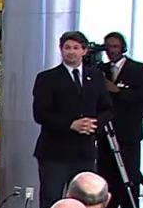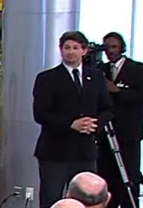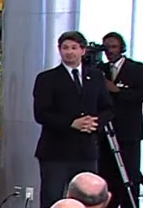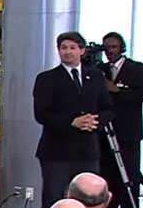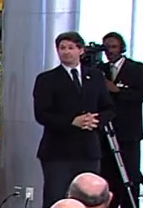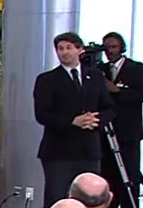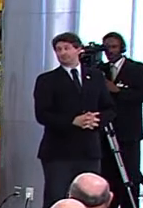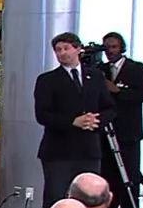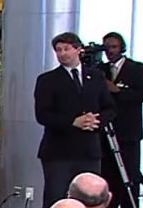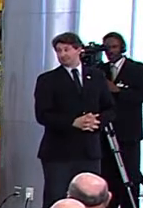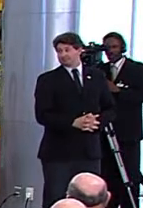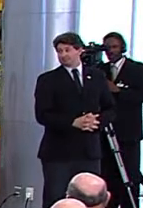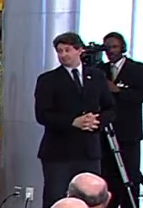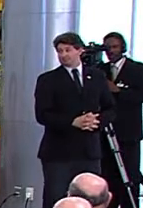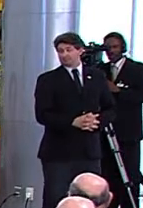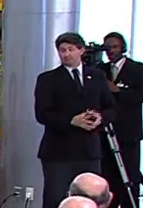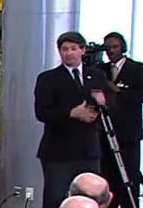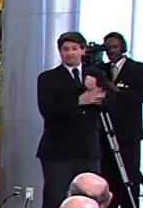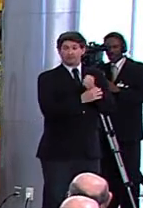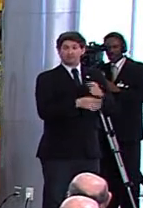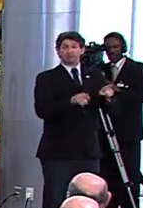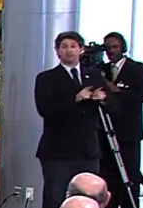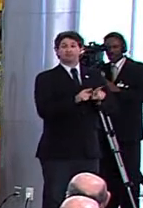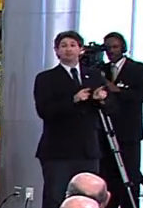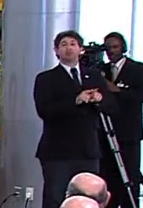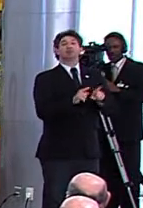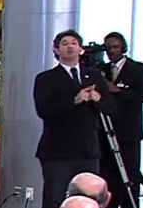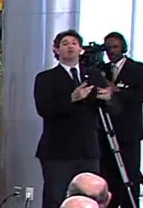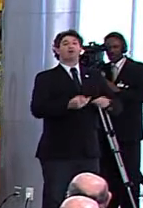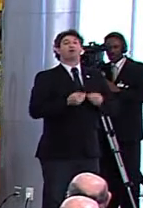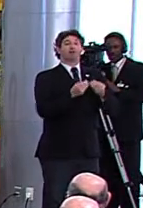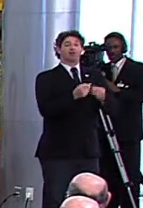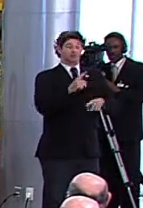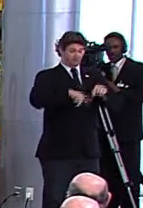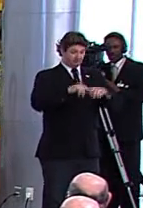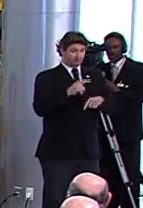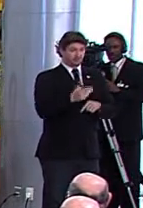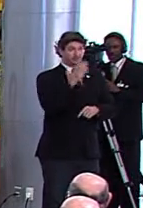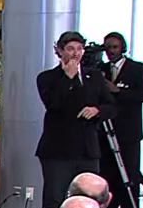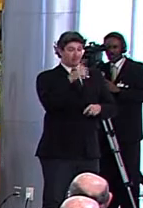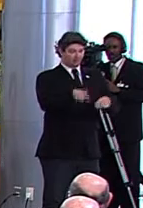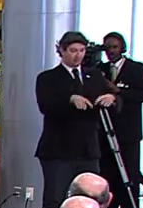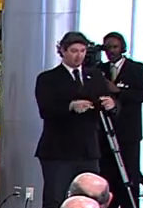Organizaremos e garantiremos a oferta de produtos da agricultura familiar,